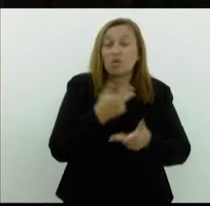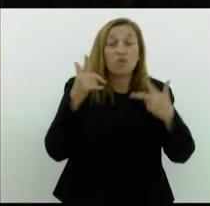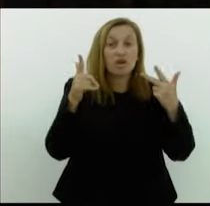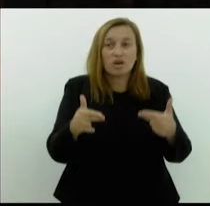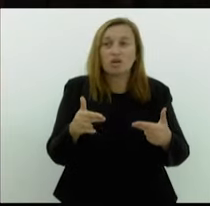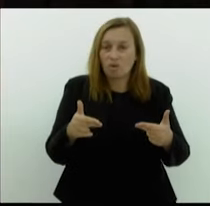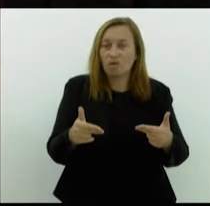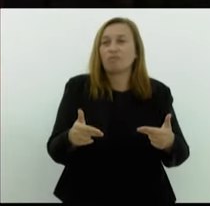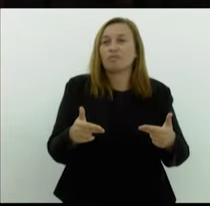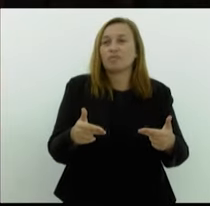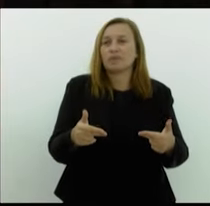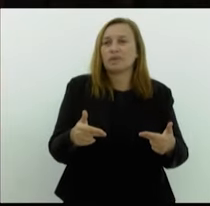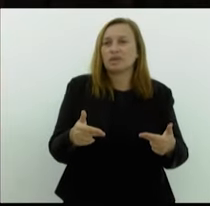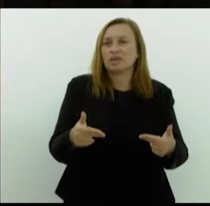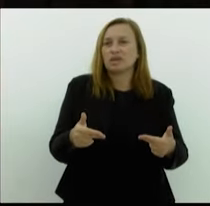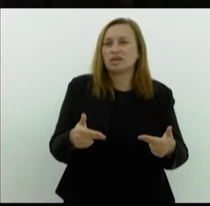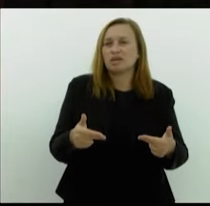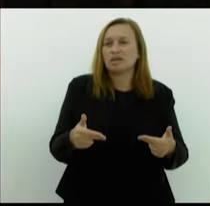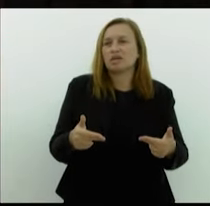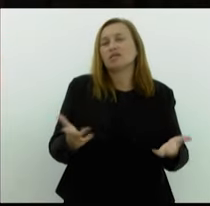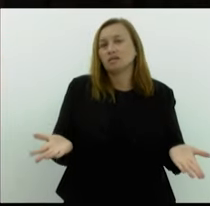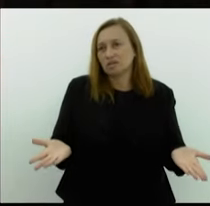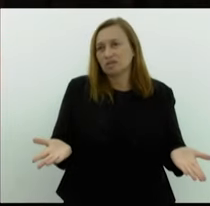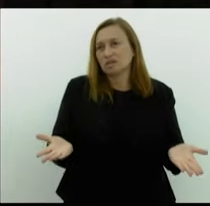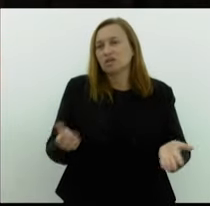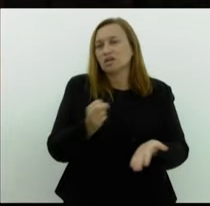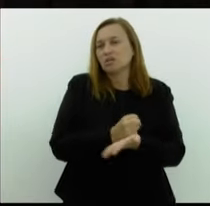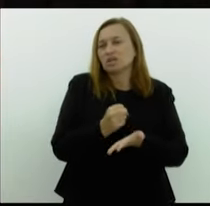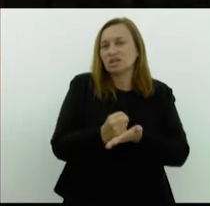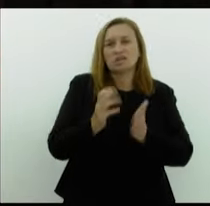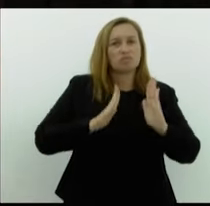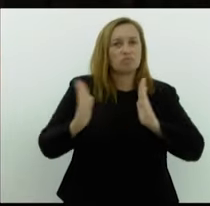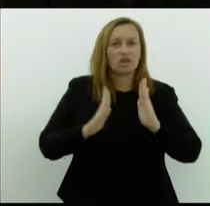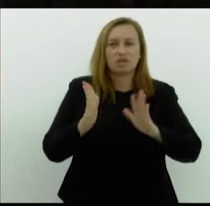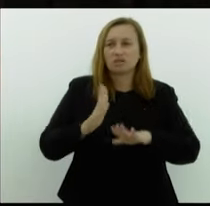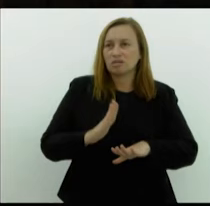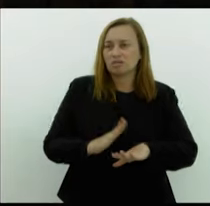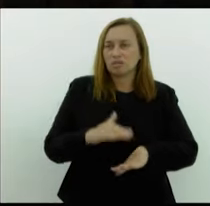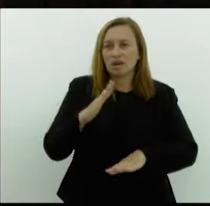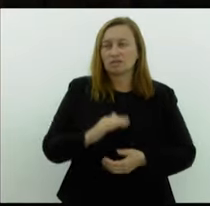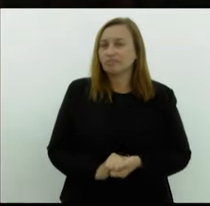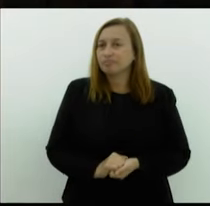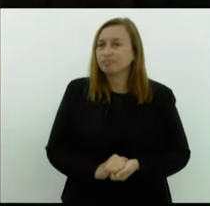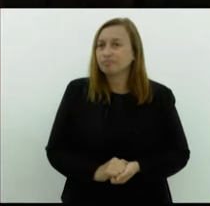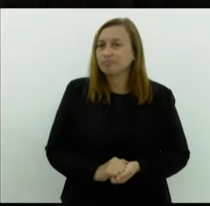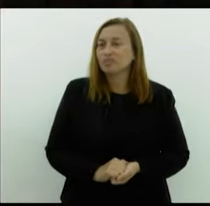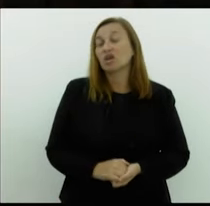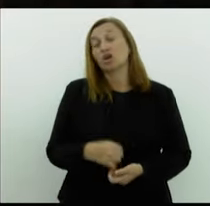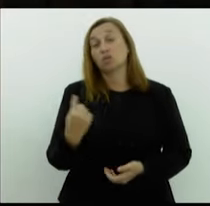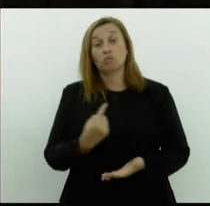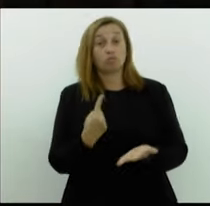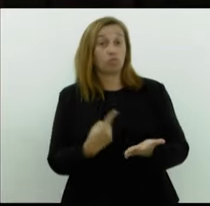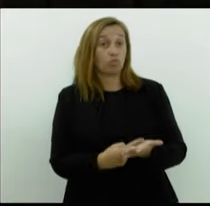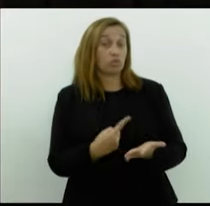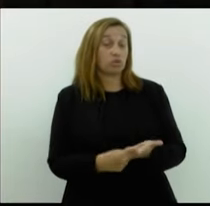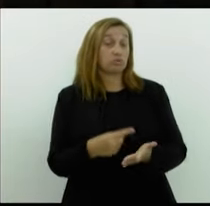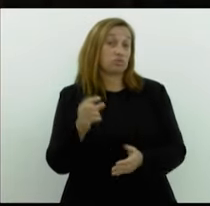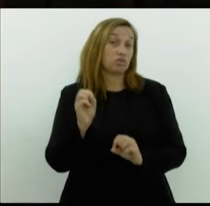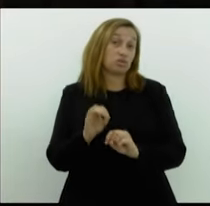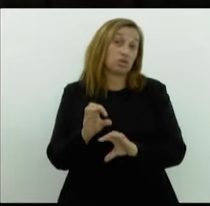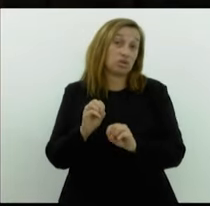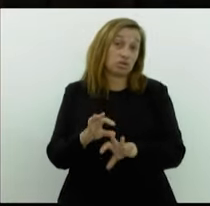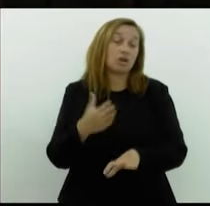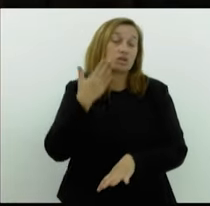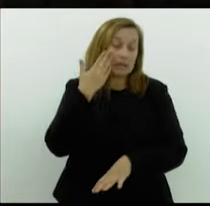abrindo mais e ainda ampliando o percentual para as contratações. A gente aqui tem compromisso com a educação. A